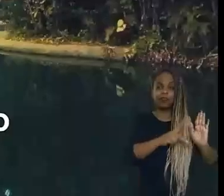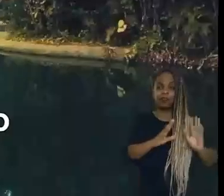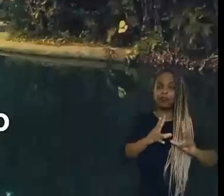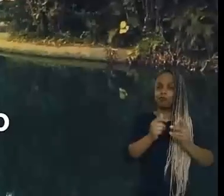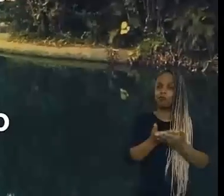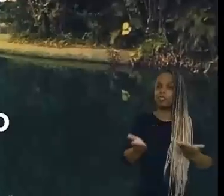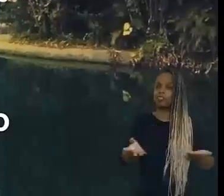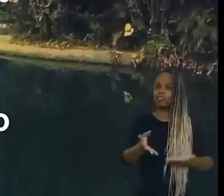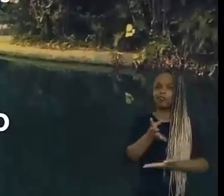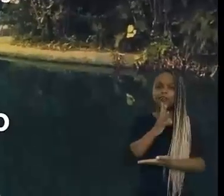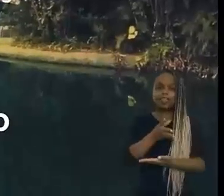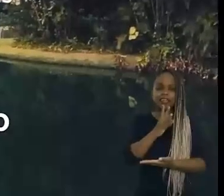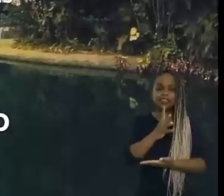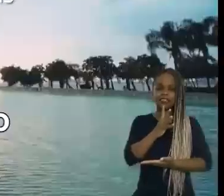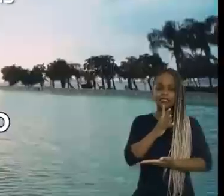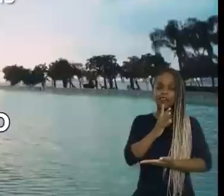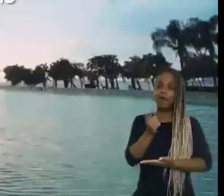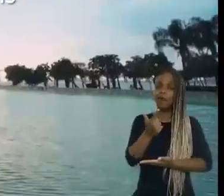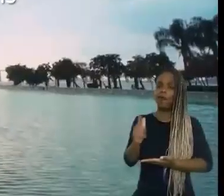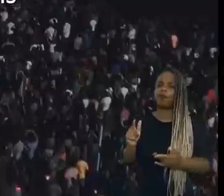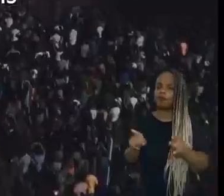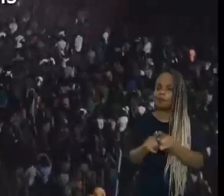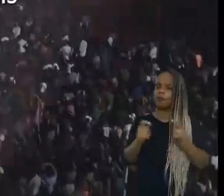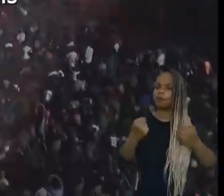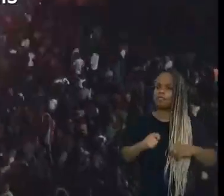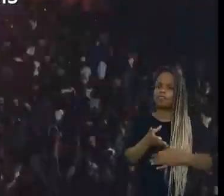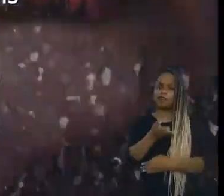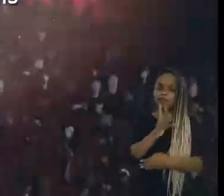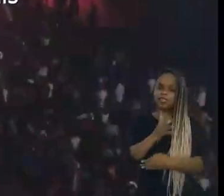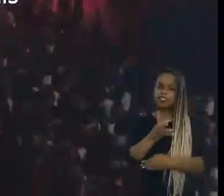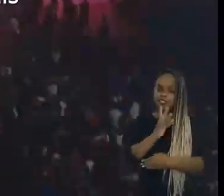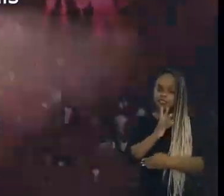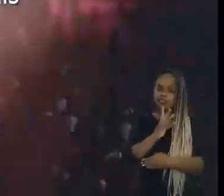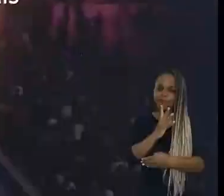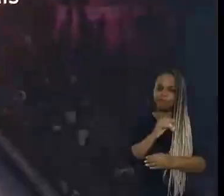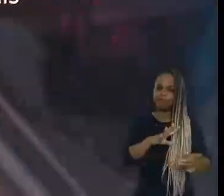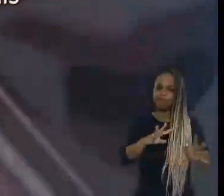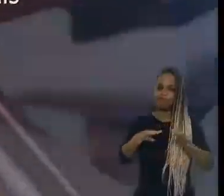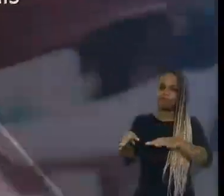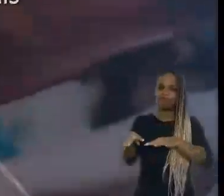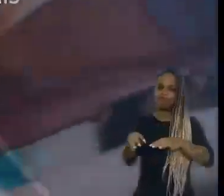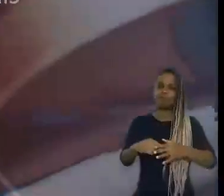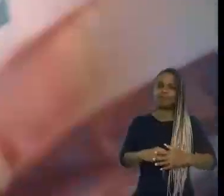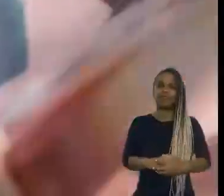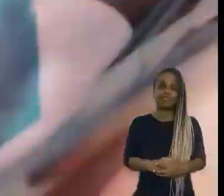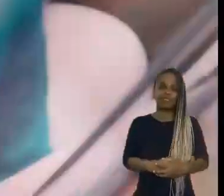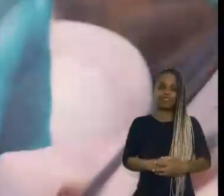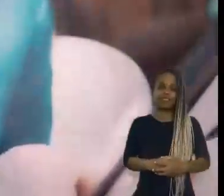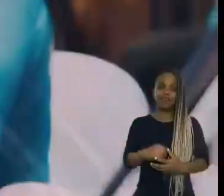Dos projetos que todo mundo conhece, aos que todo mundo precisa conhecer,